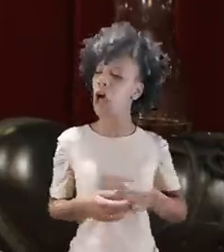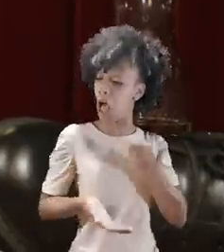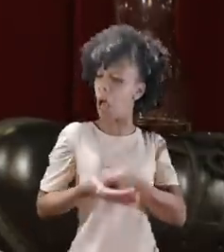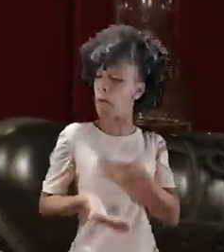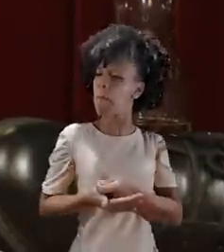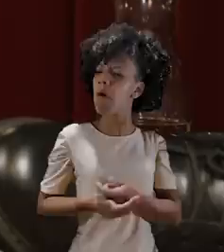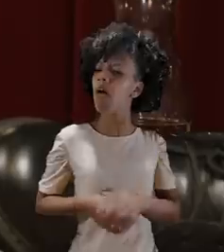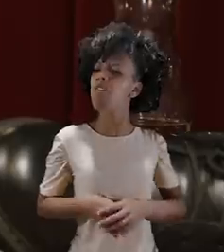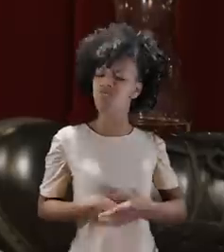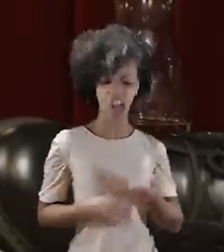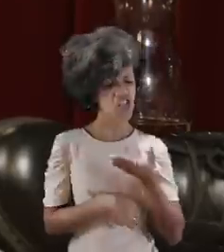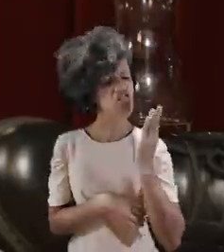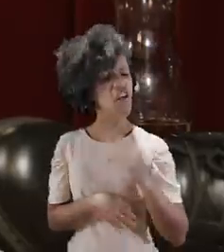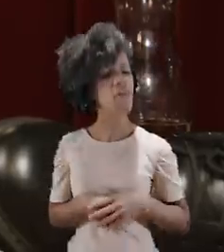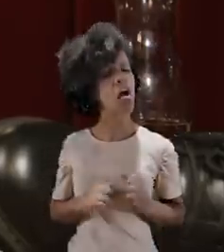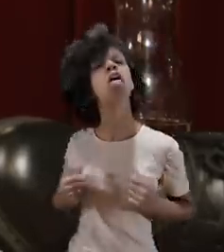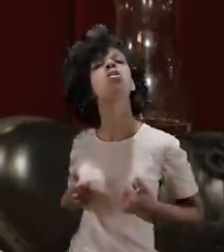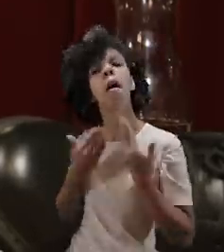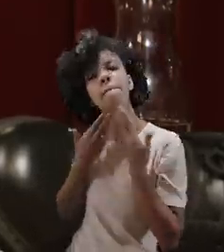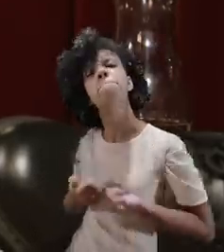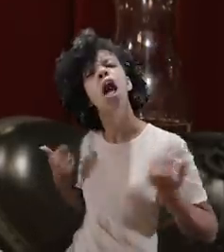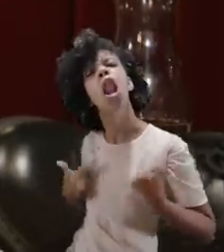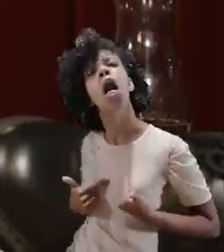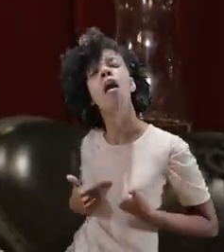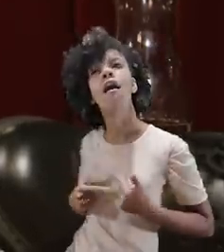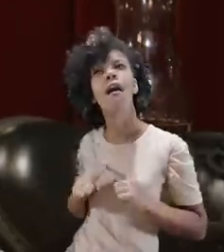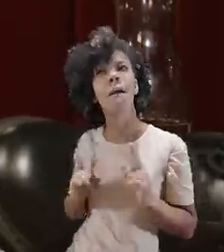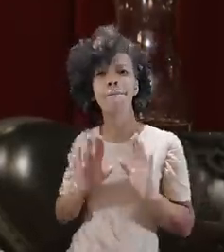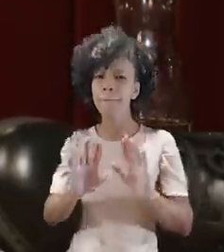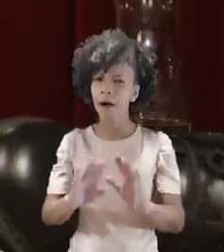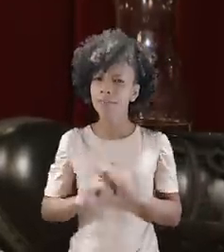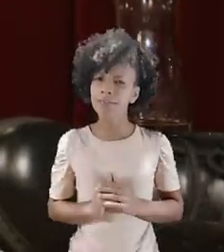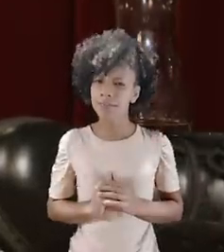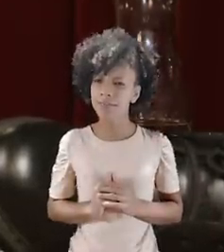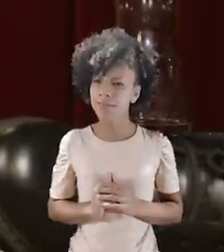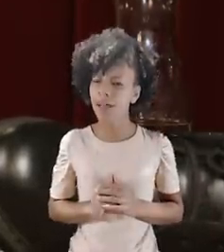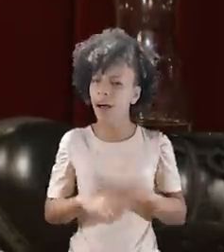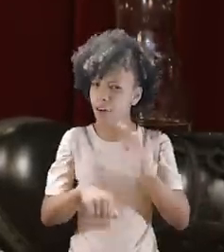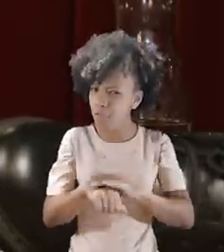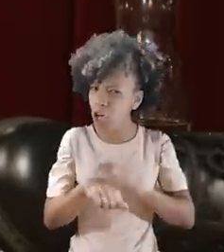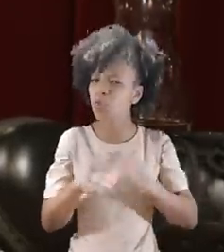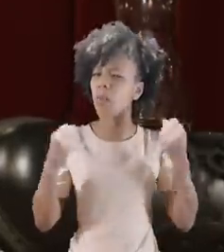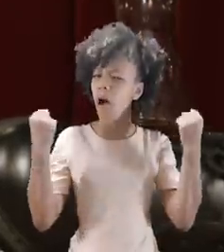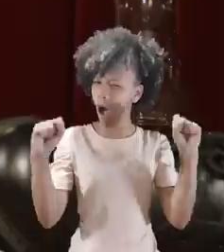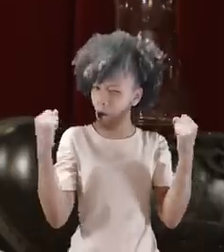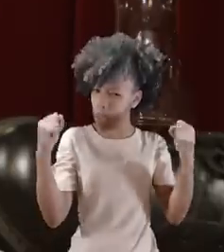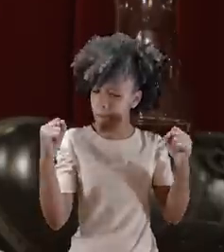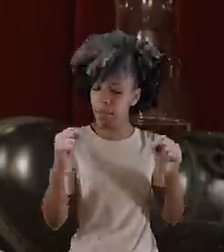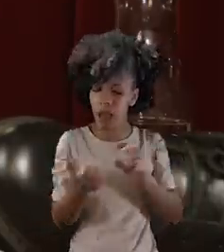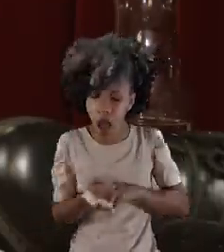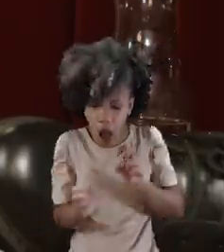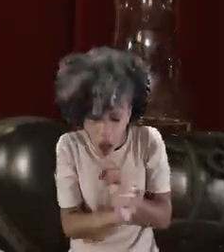mais mais o nosso pra é rebento tudo que eu faço é bom só que cara e faz uma academia